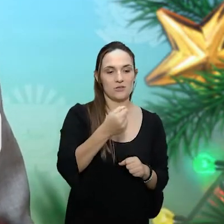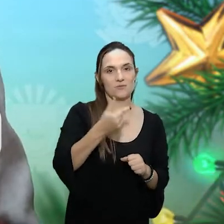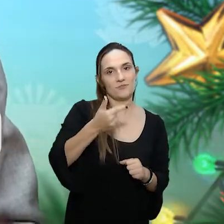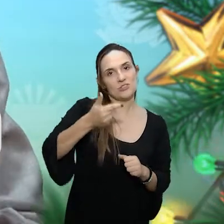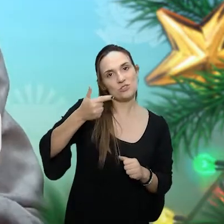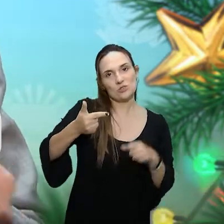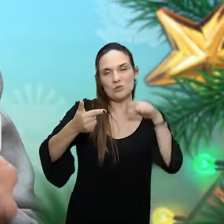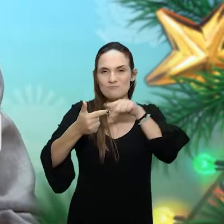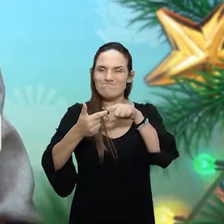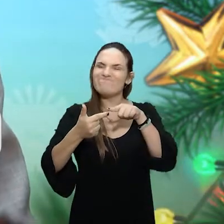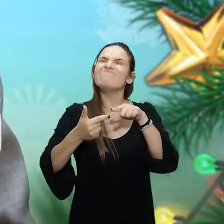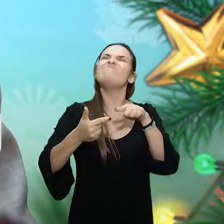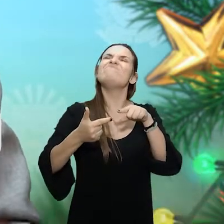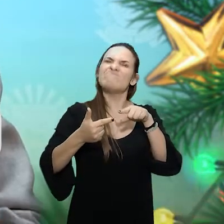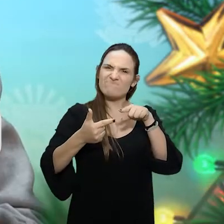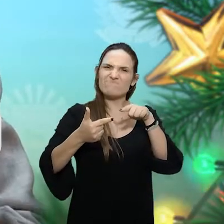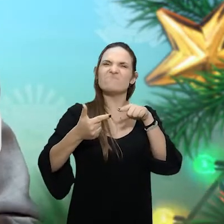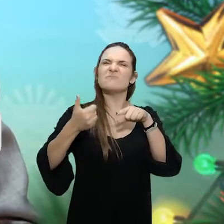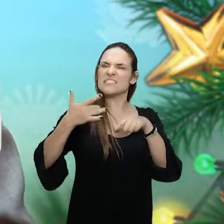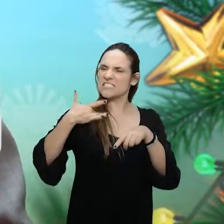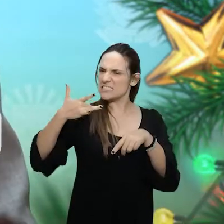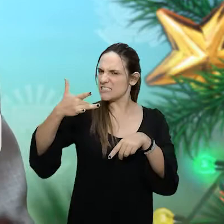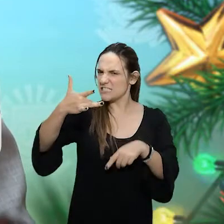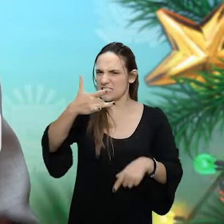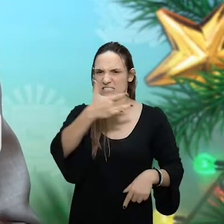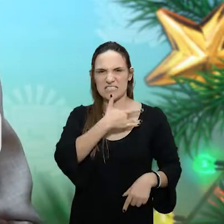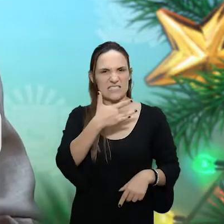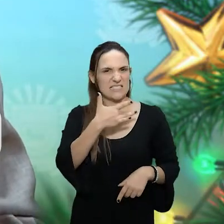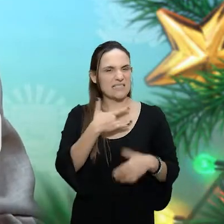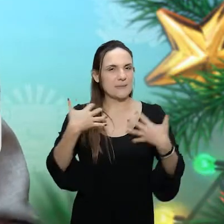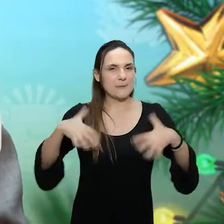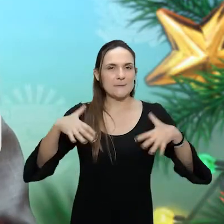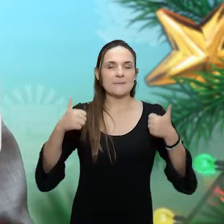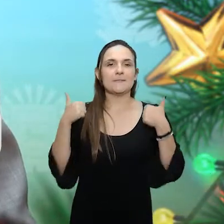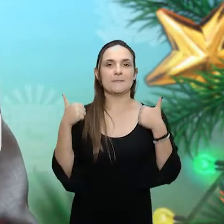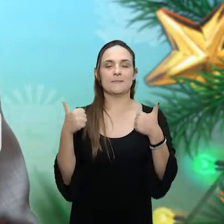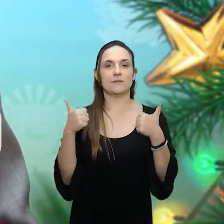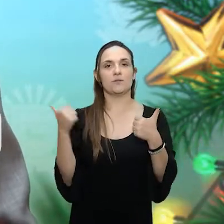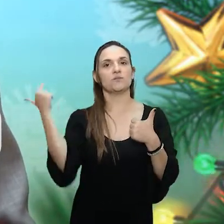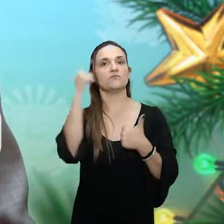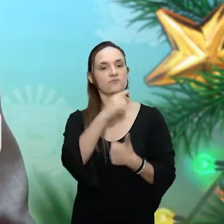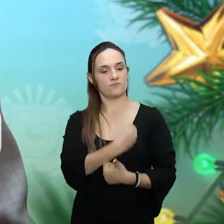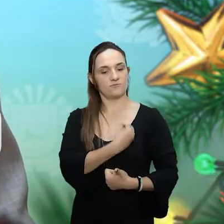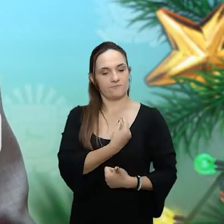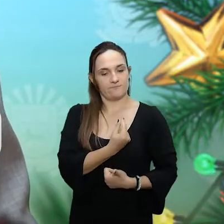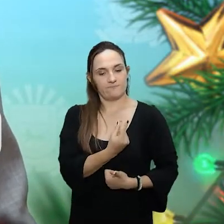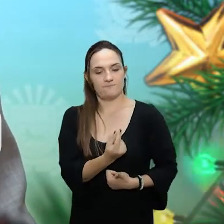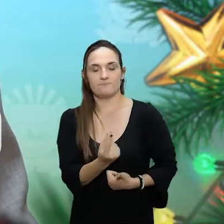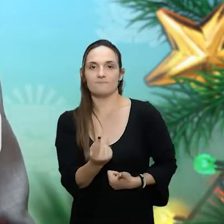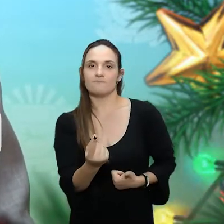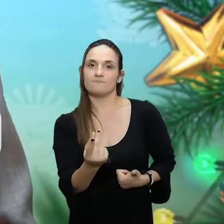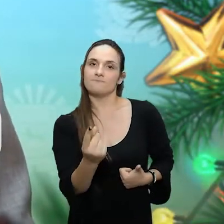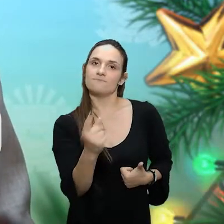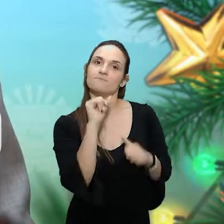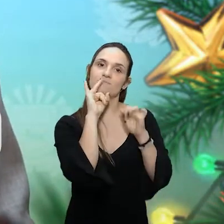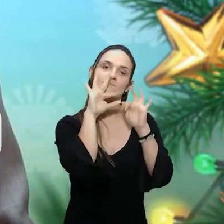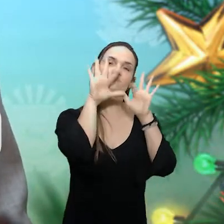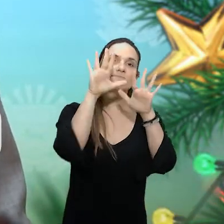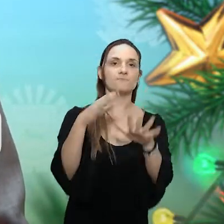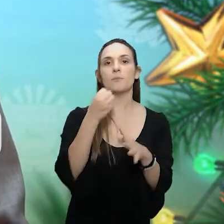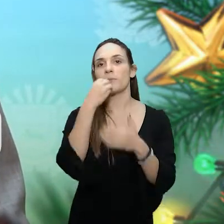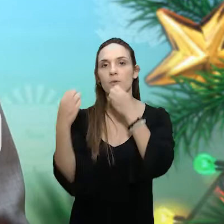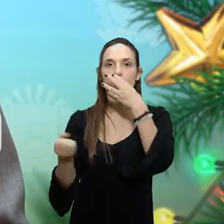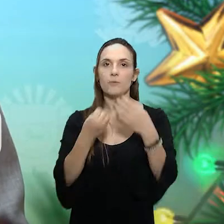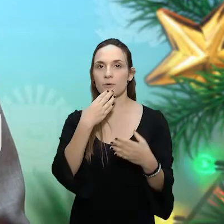2022 de muita saúde, para que a gente com certeza possa viver um ano repleto de